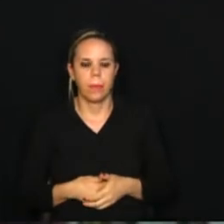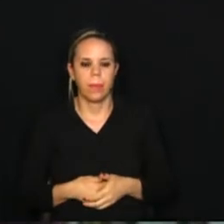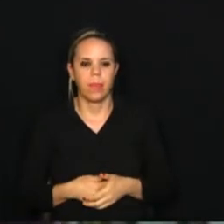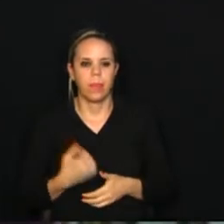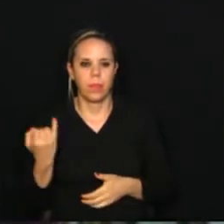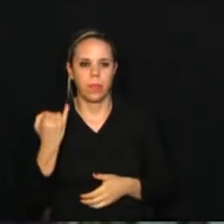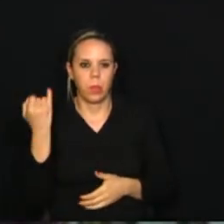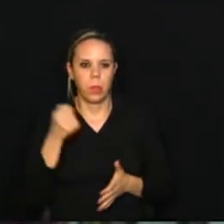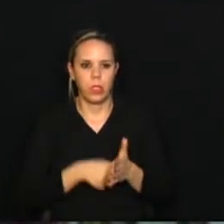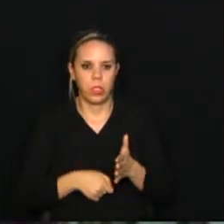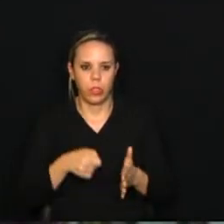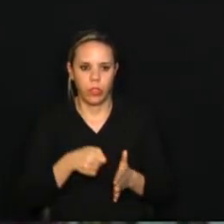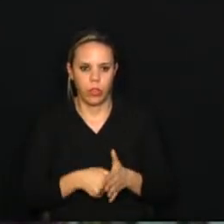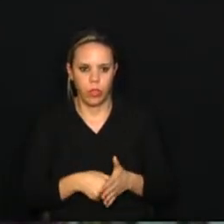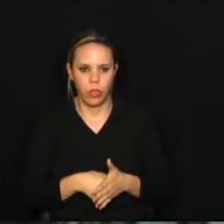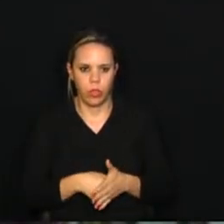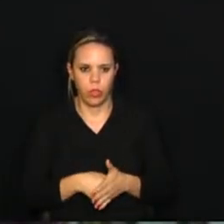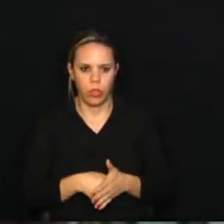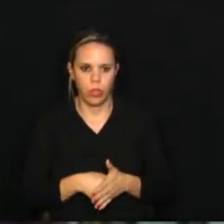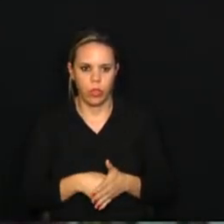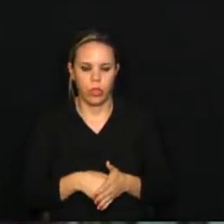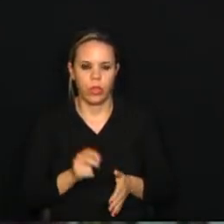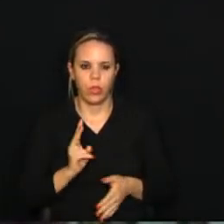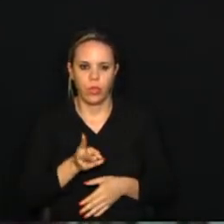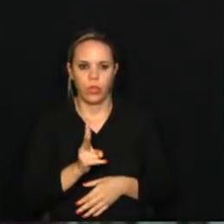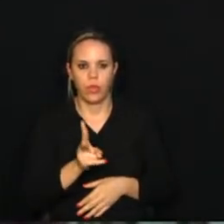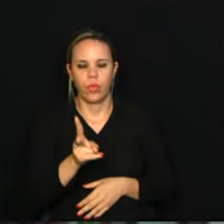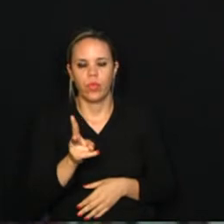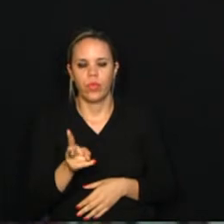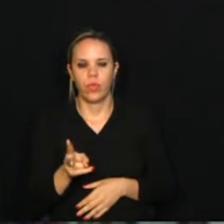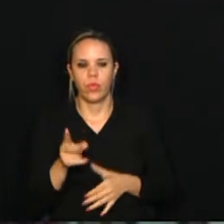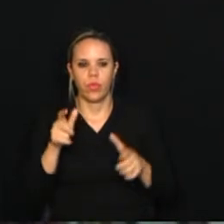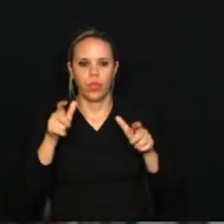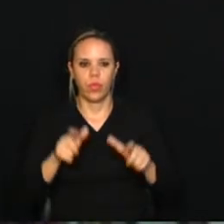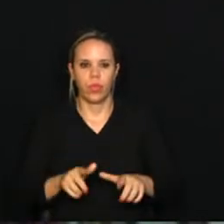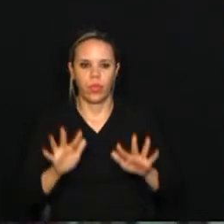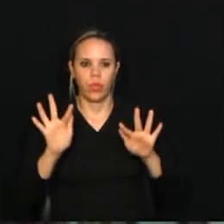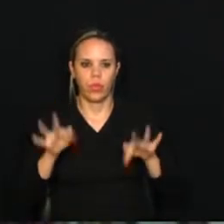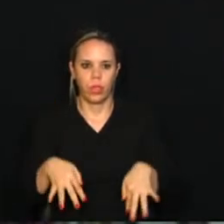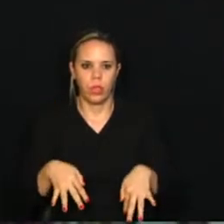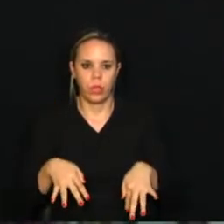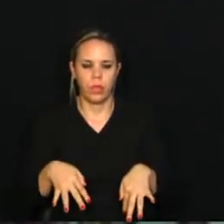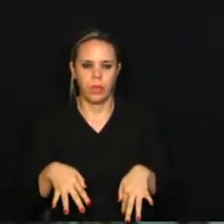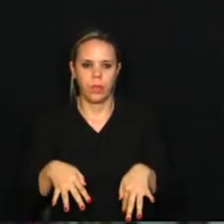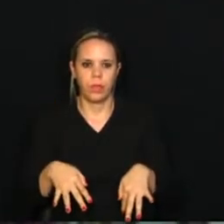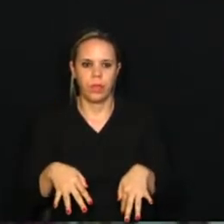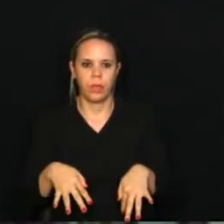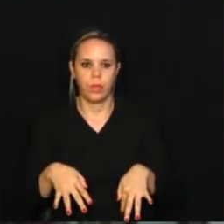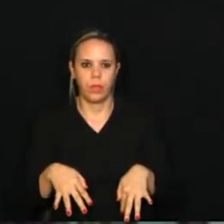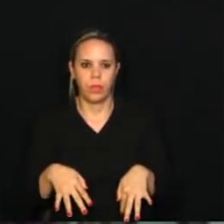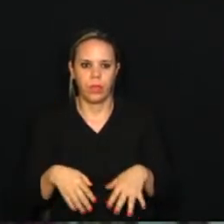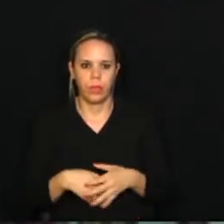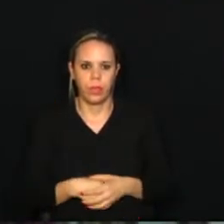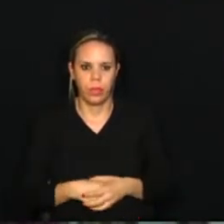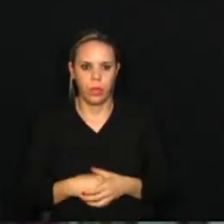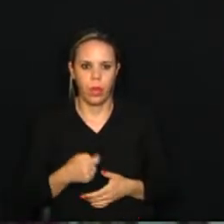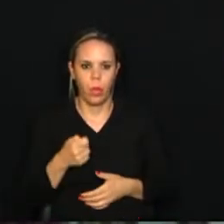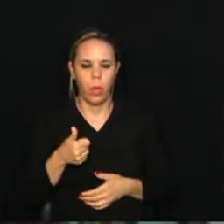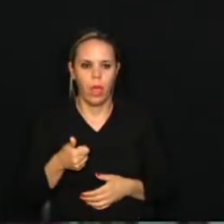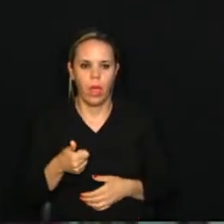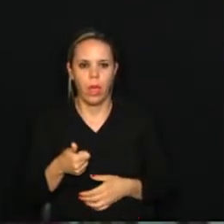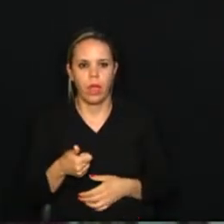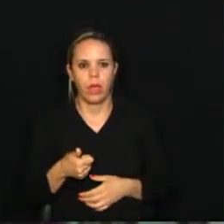pontual, ela vai permanecer lá no fim, né? Quase como